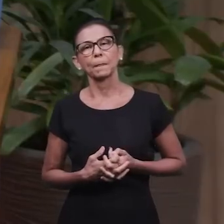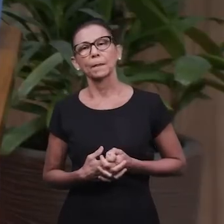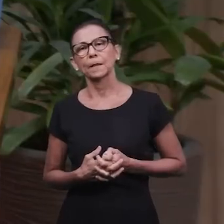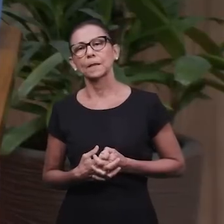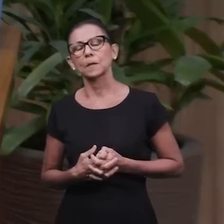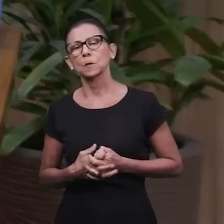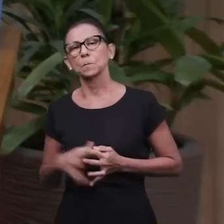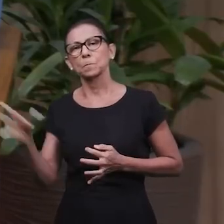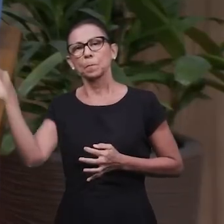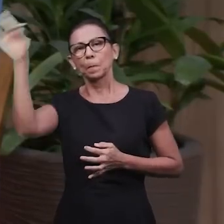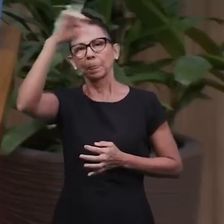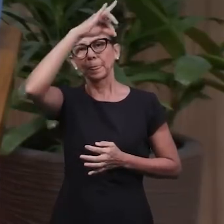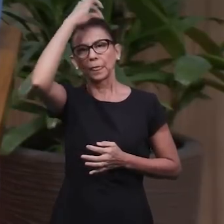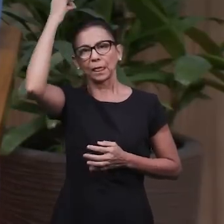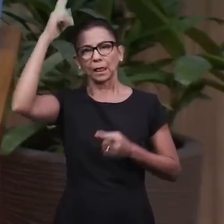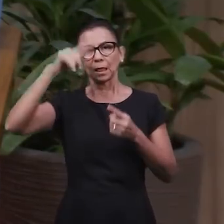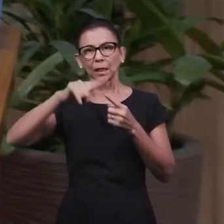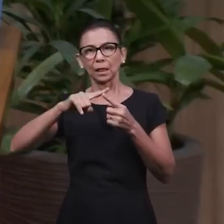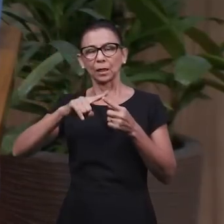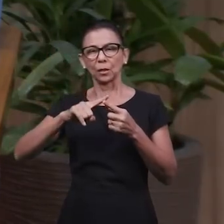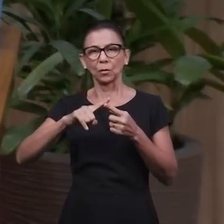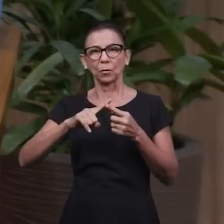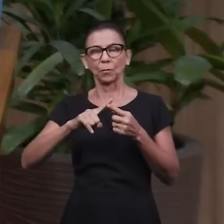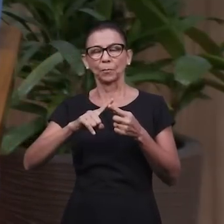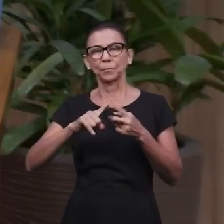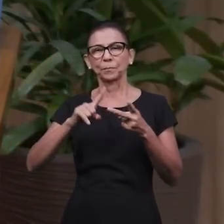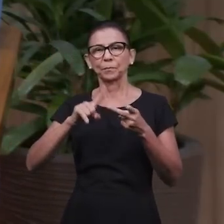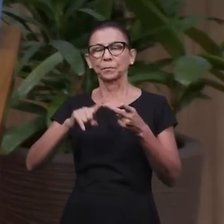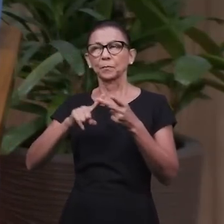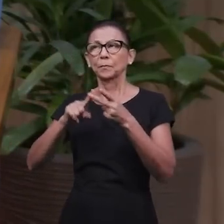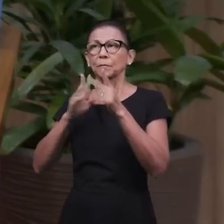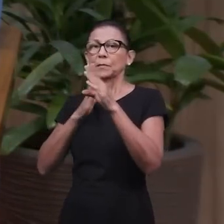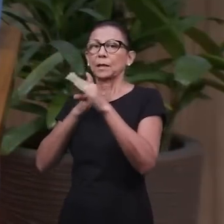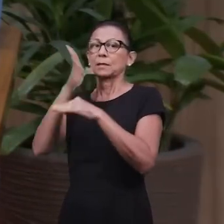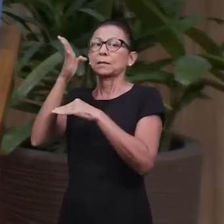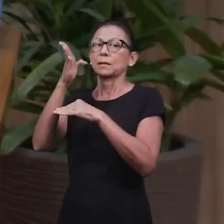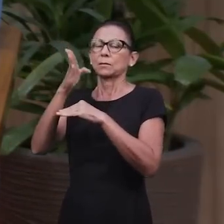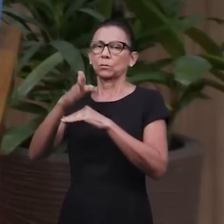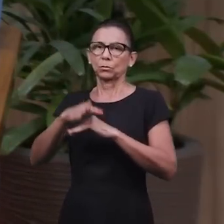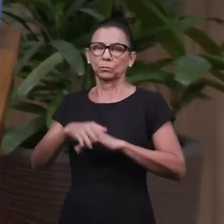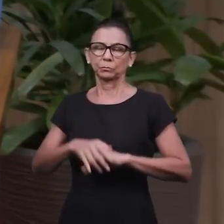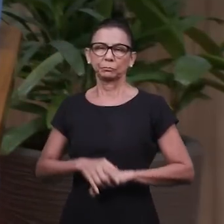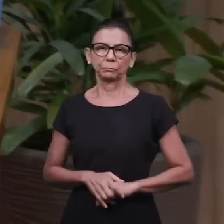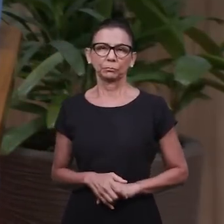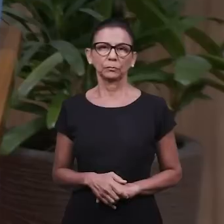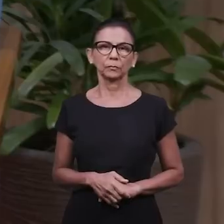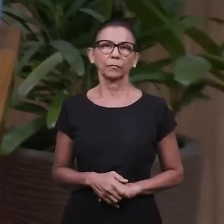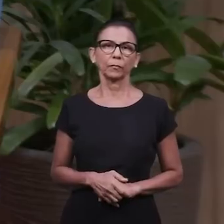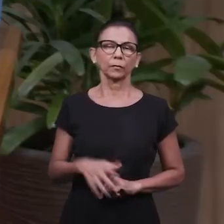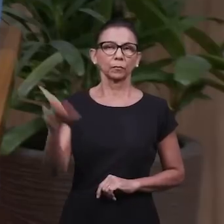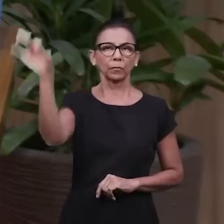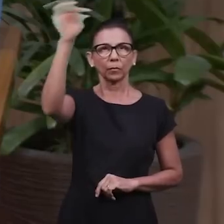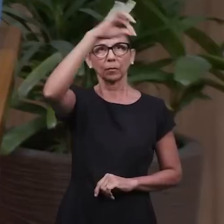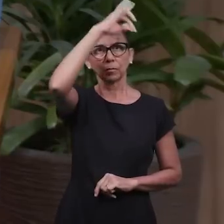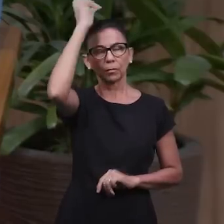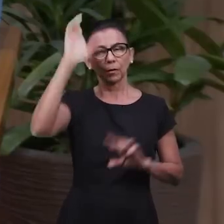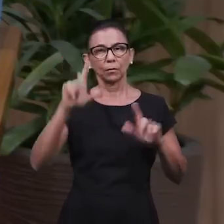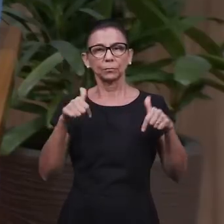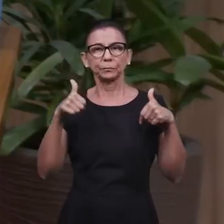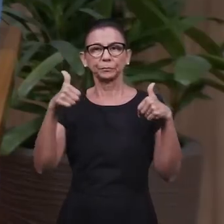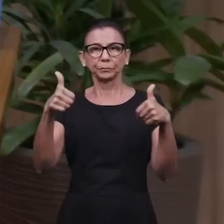essa operação do Espírito Santo, no sentido de nos dar esse acesso, de nos